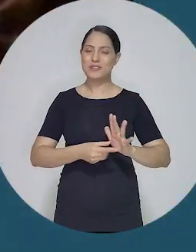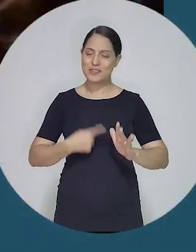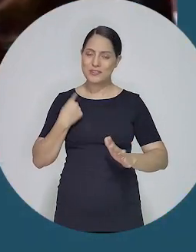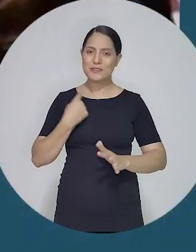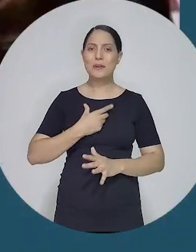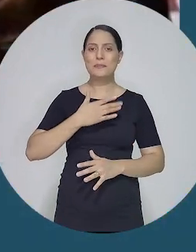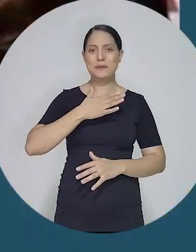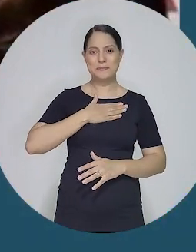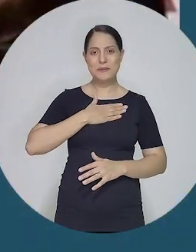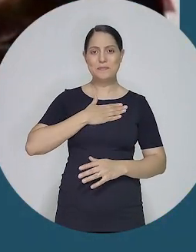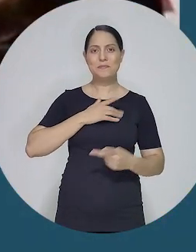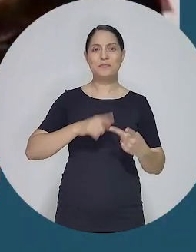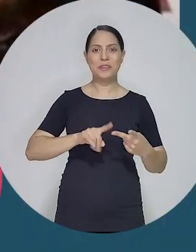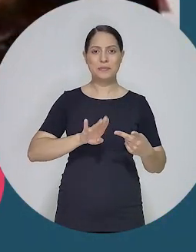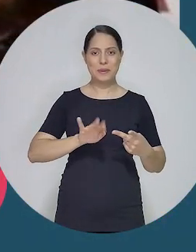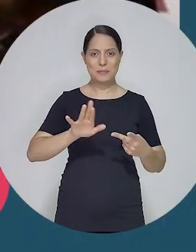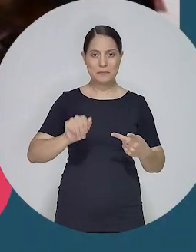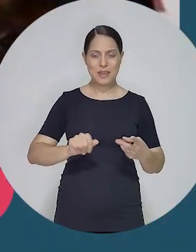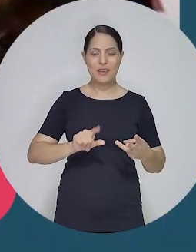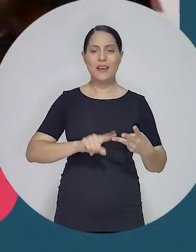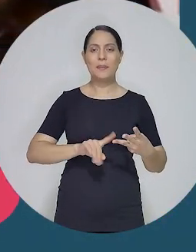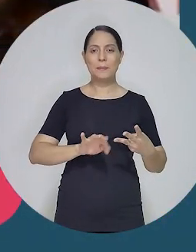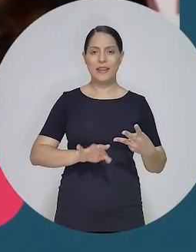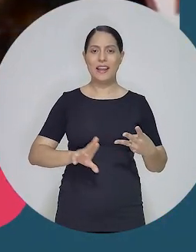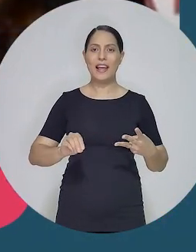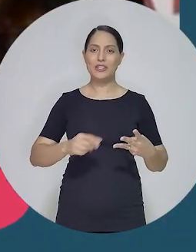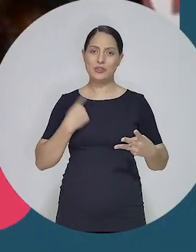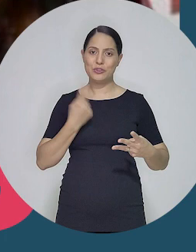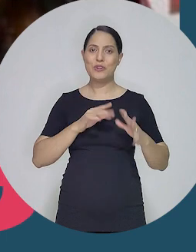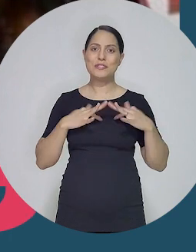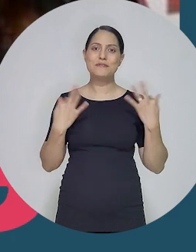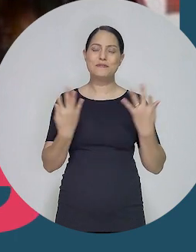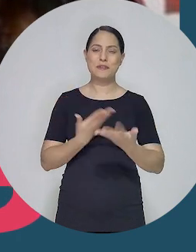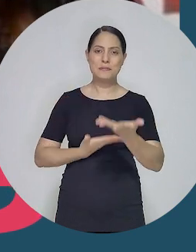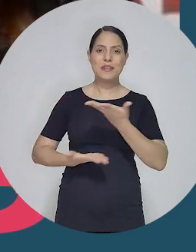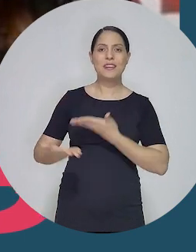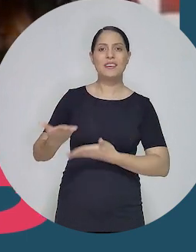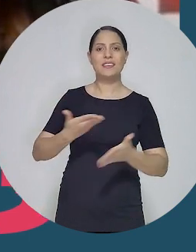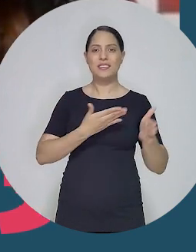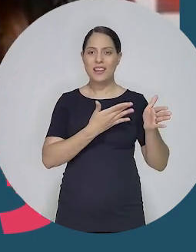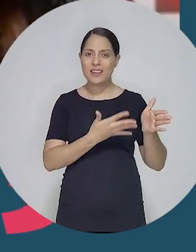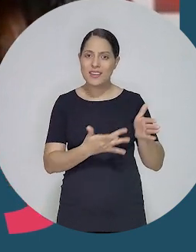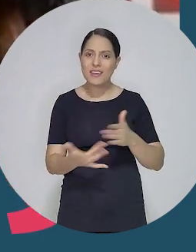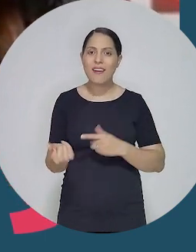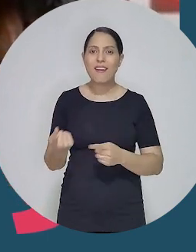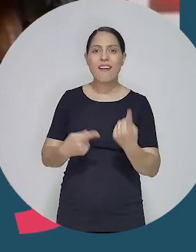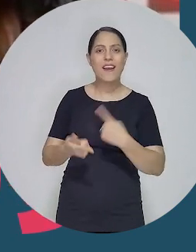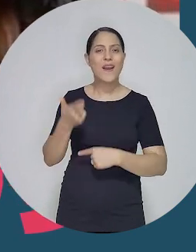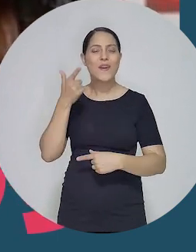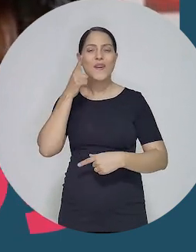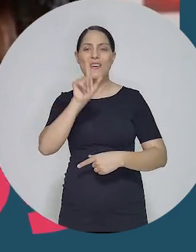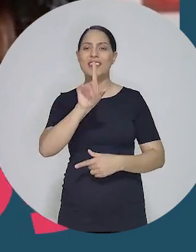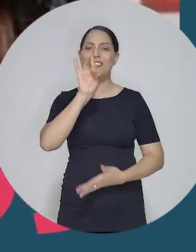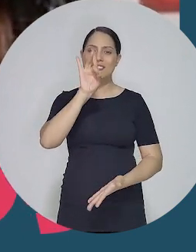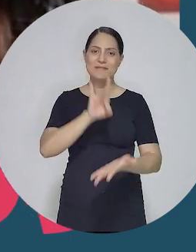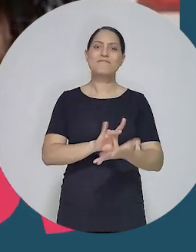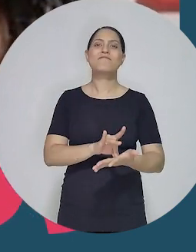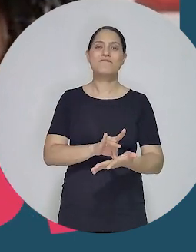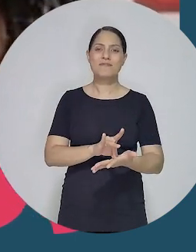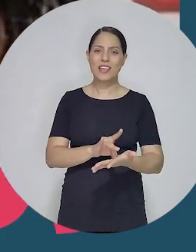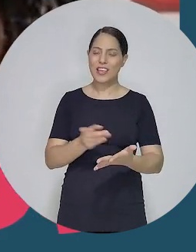mas principalmente para mim, para a Bia e para o Bernardo, que pudemos caminhar com ele durante toda